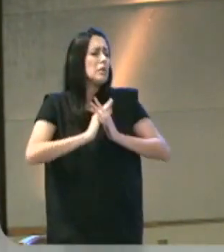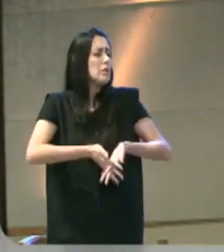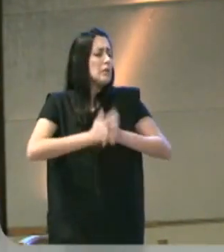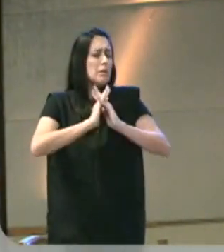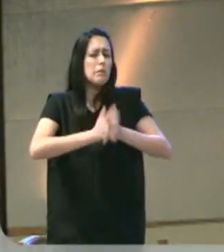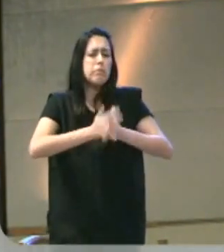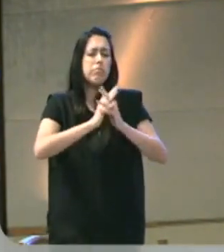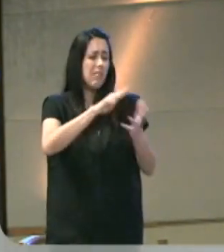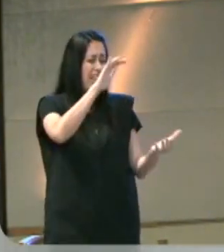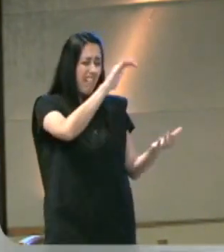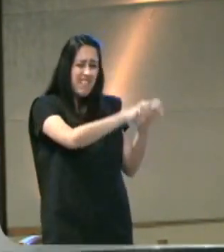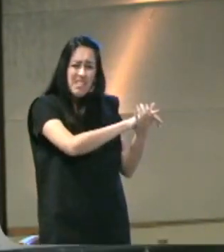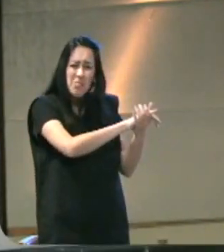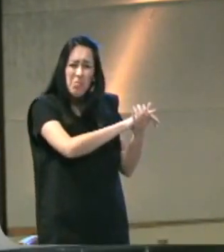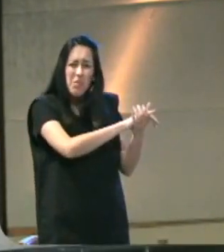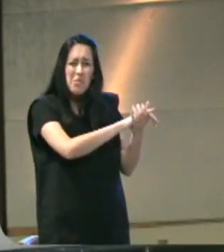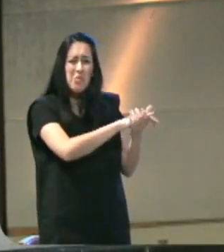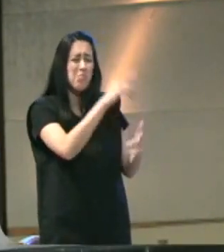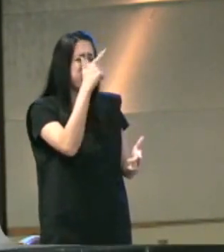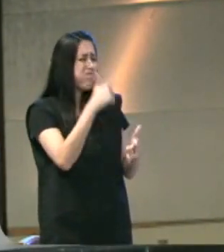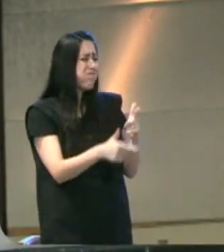no casamento.